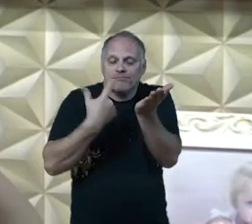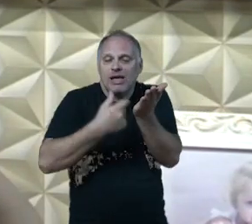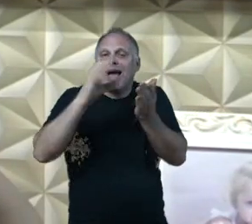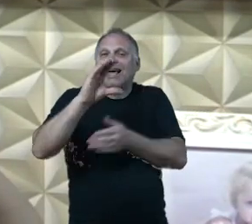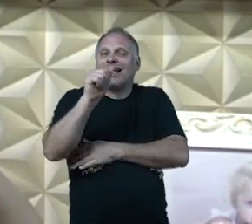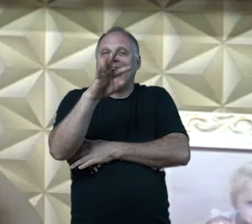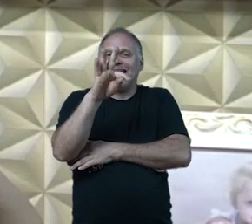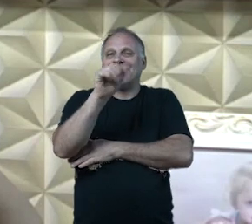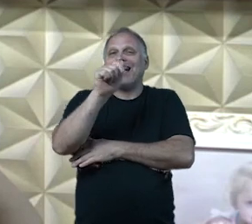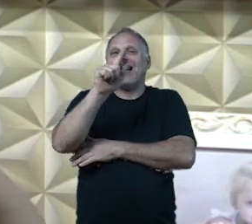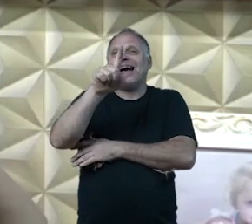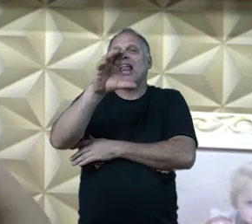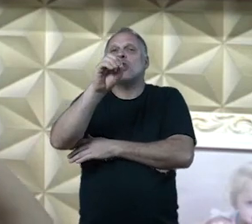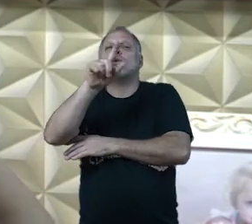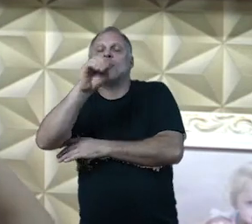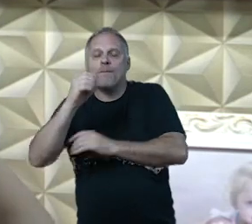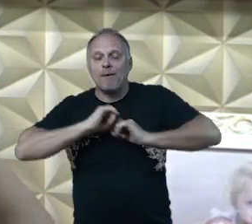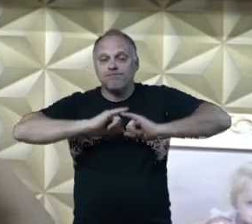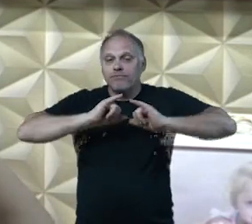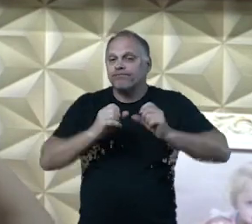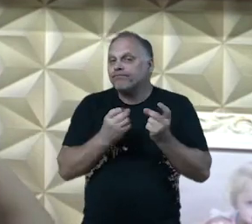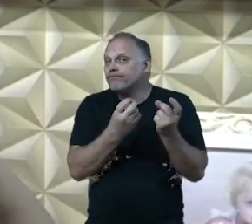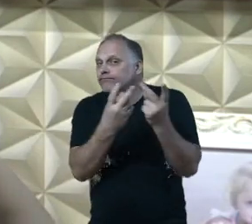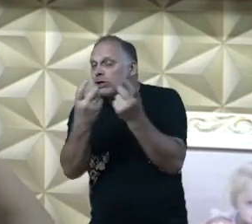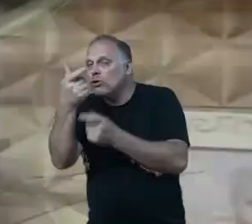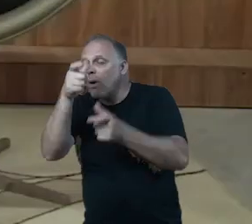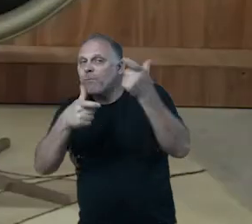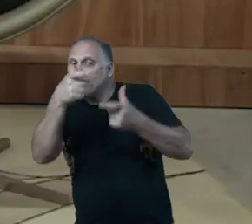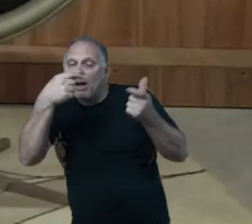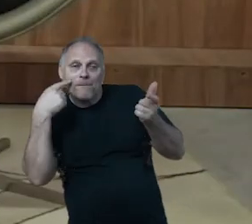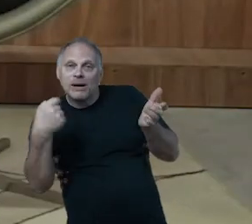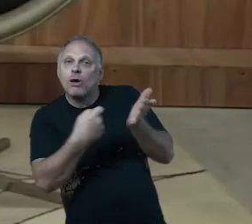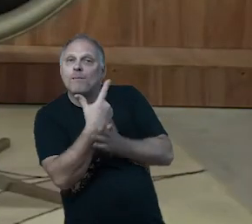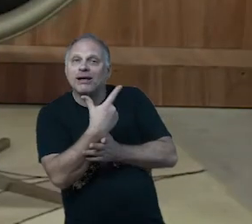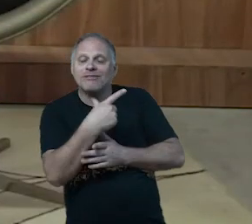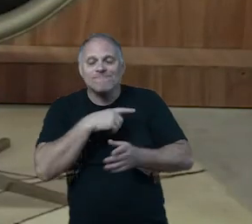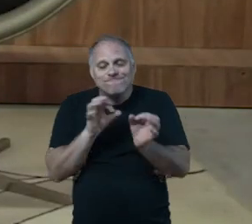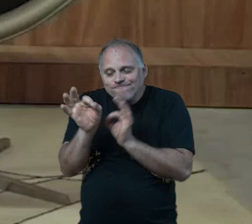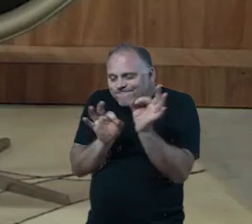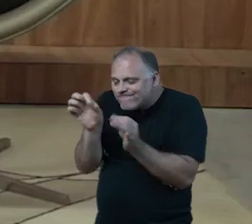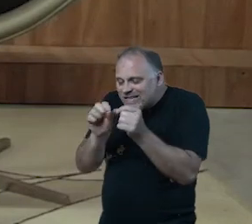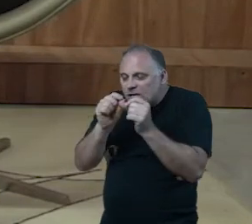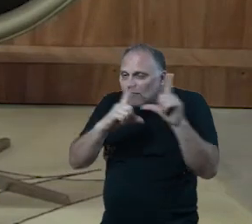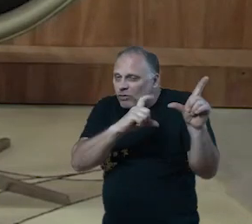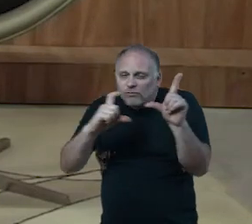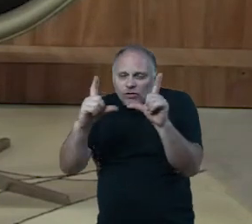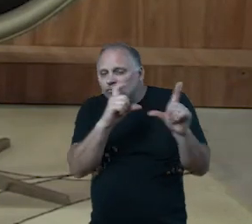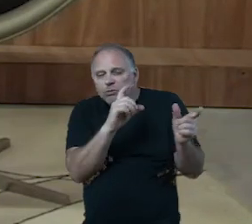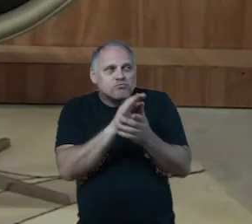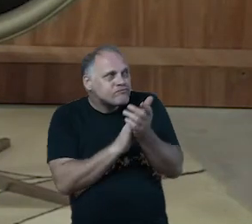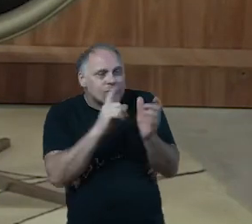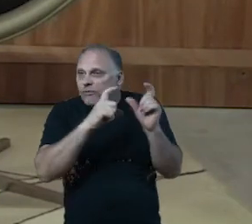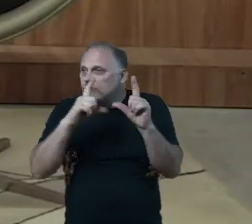coleção para os vendedores. Então, eu estava auxiliando no making of, eu ficava sempre fazendo fotos de